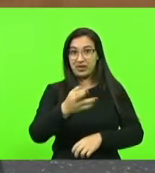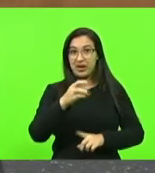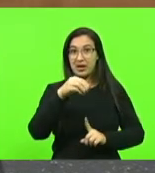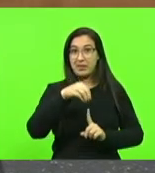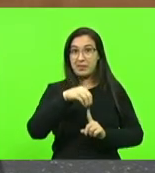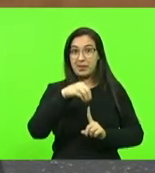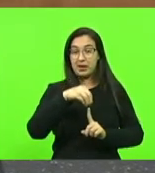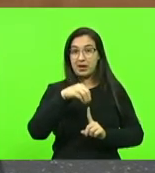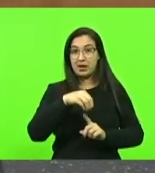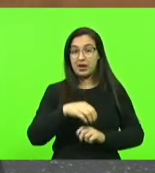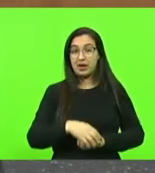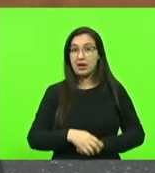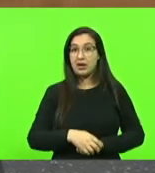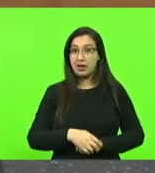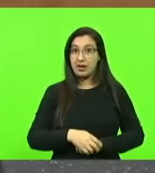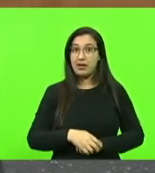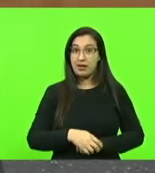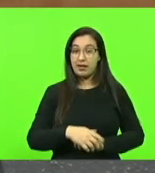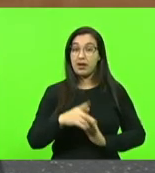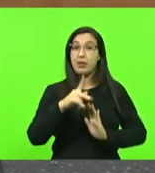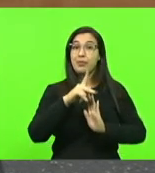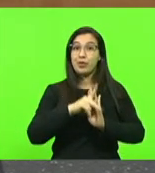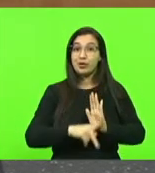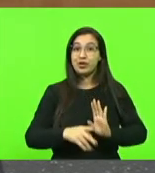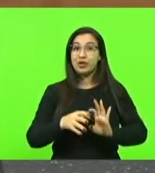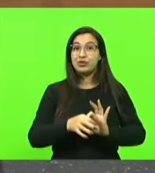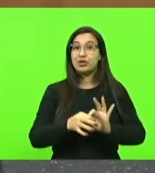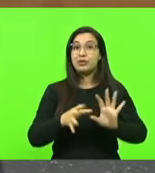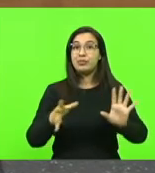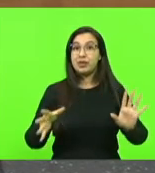num projeto de concessão.